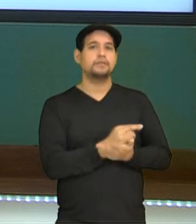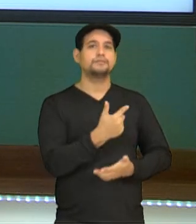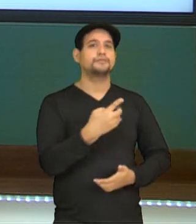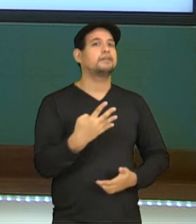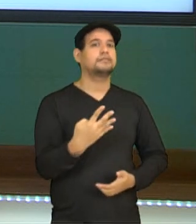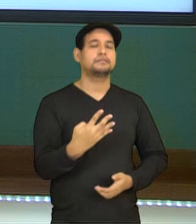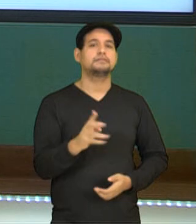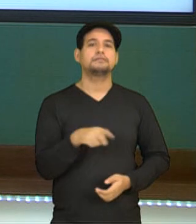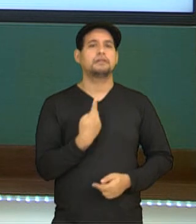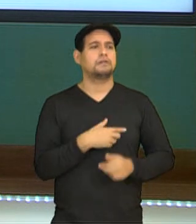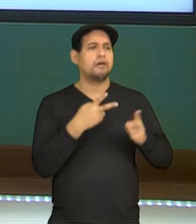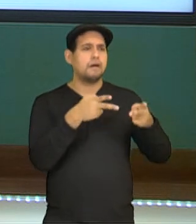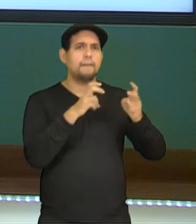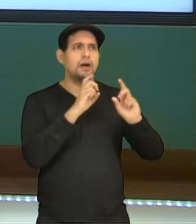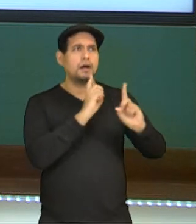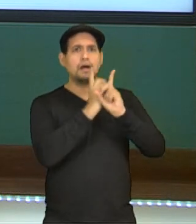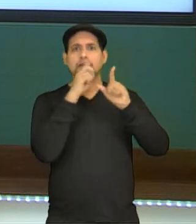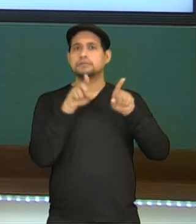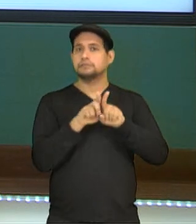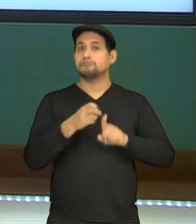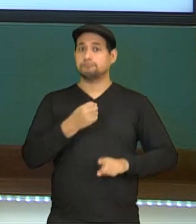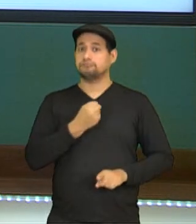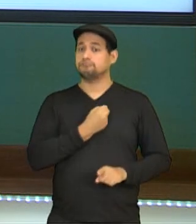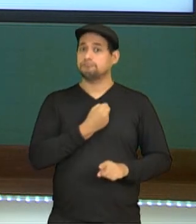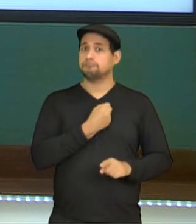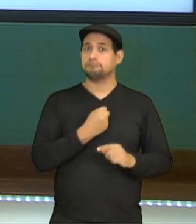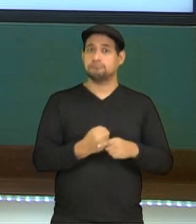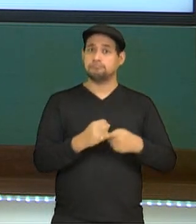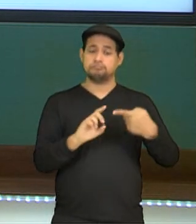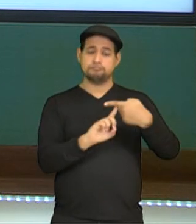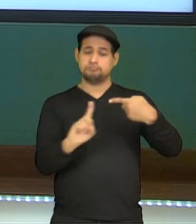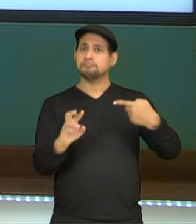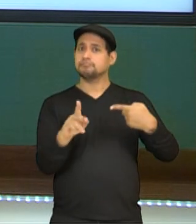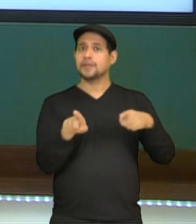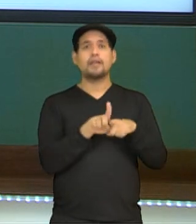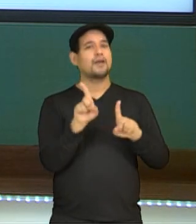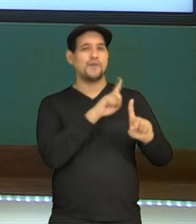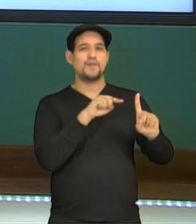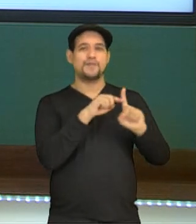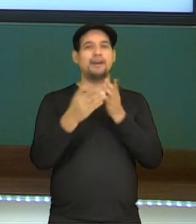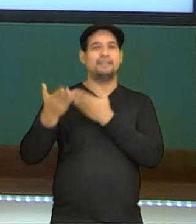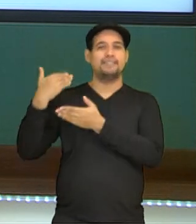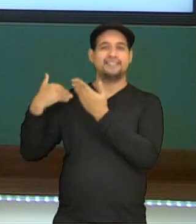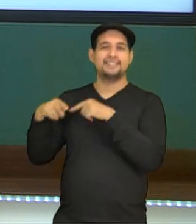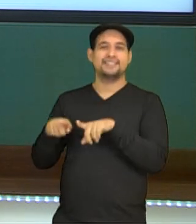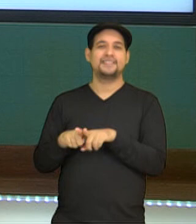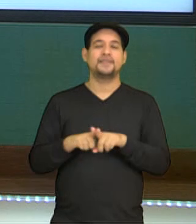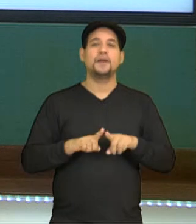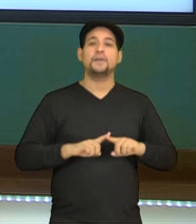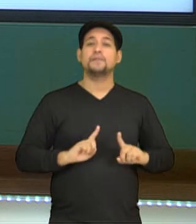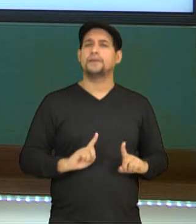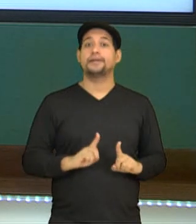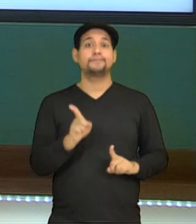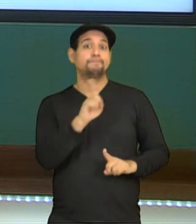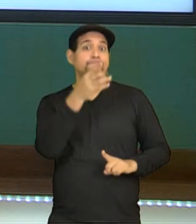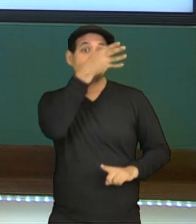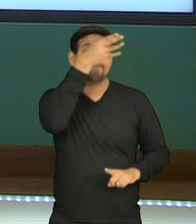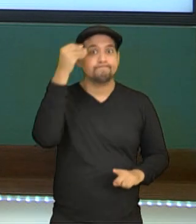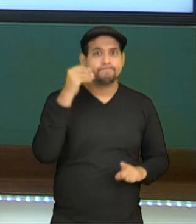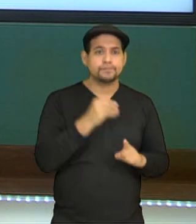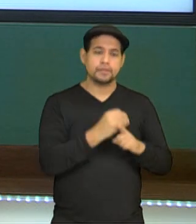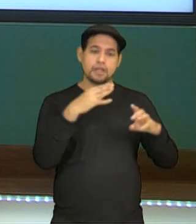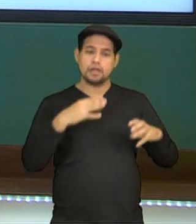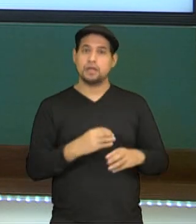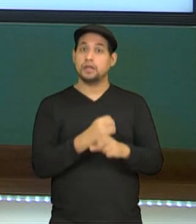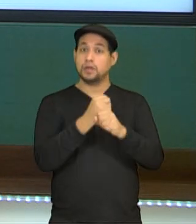24. Então a gente consegue encontrar esses mesmos denominadores, que era o objetivo, né? Mas não esqueça de